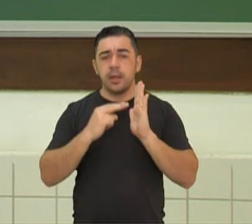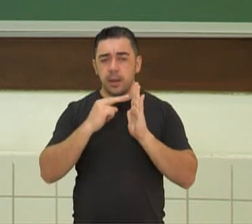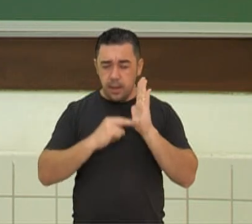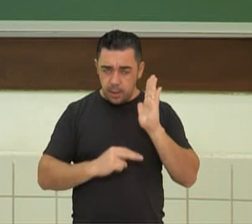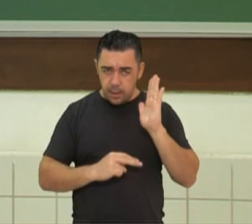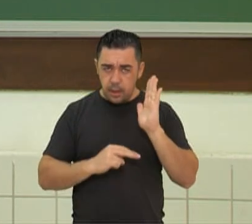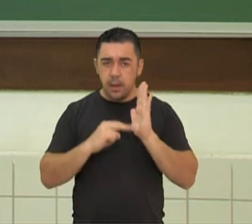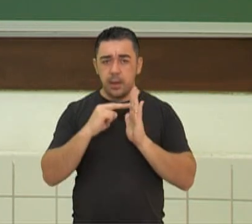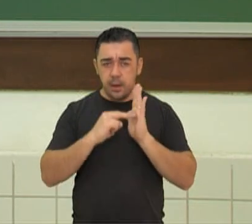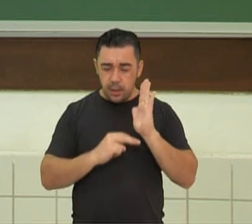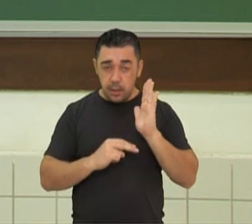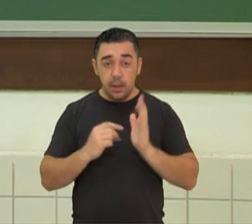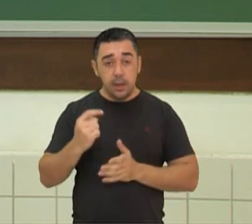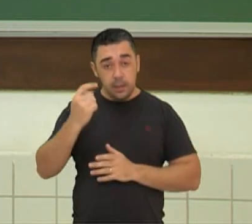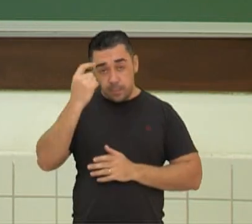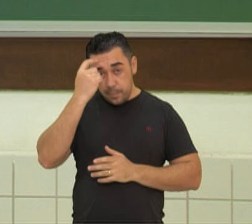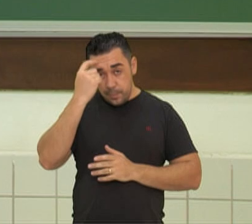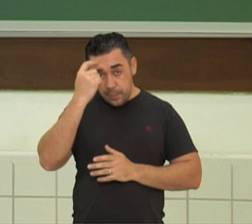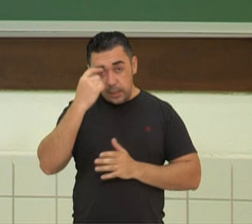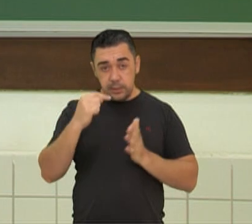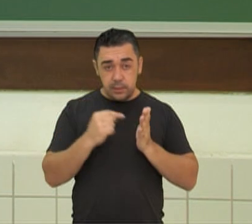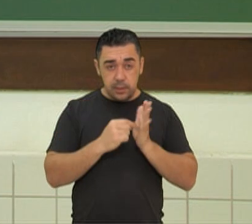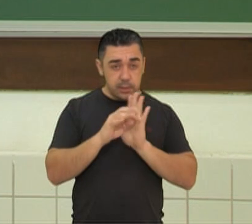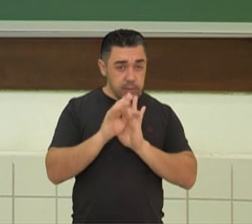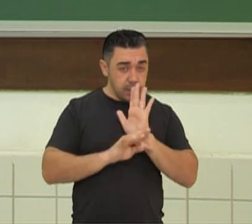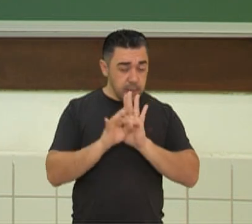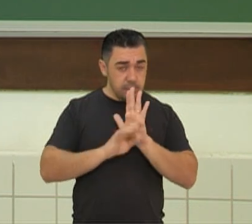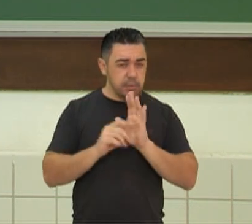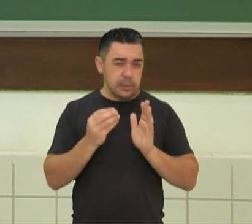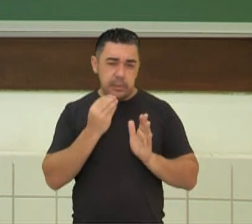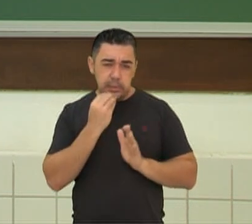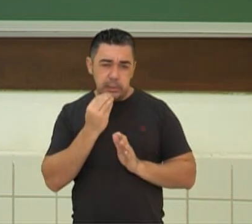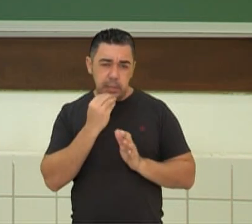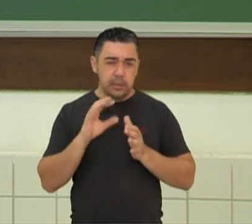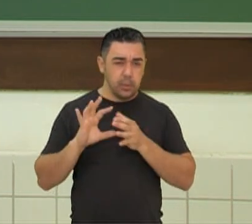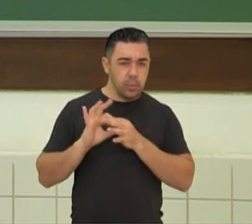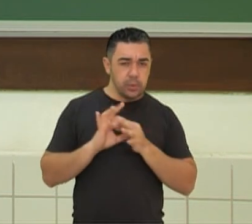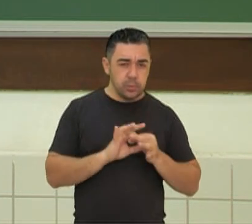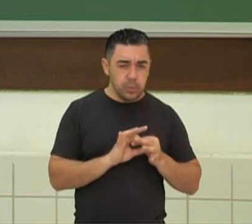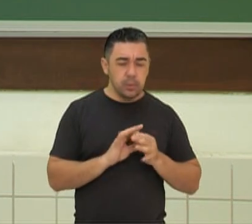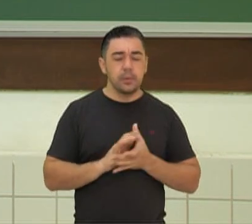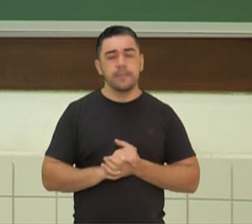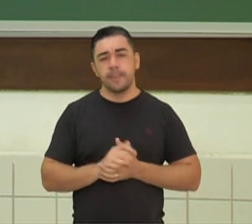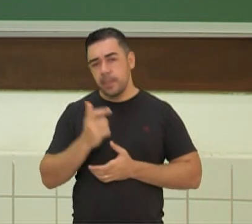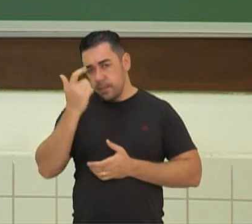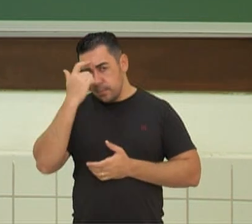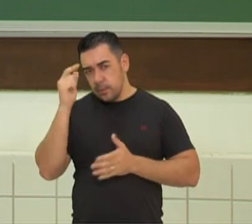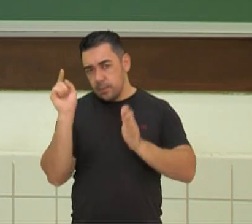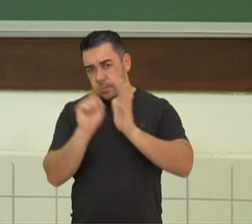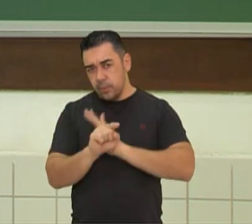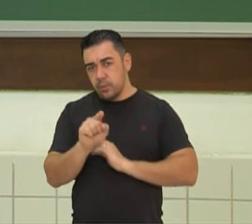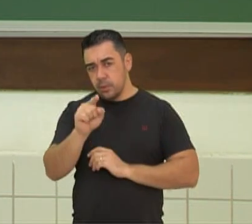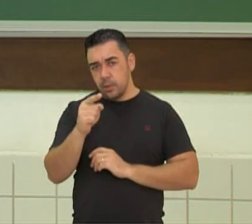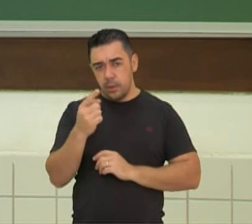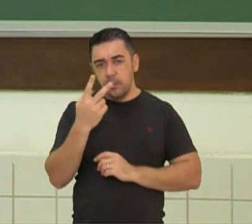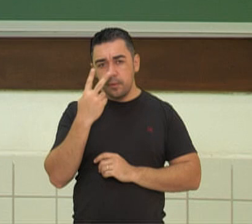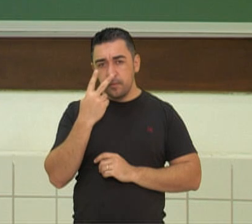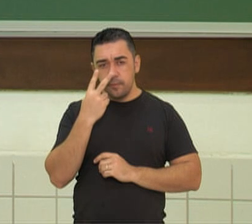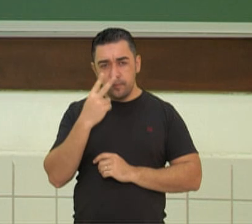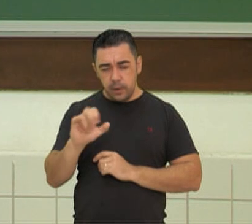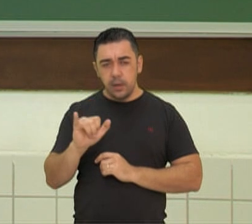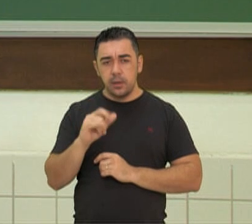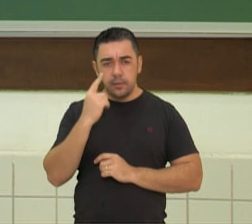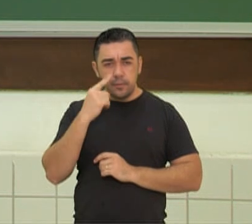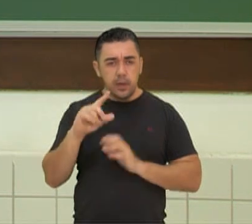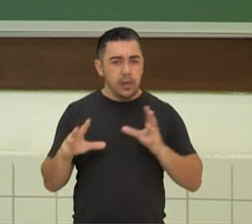releitura, pensem um pouquinho sobre o texto, tá? Tenta contextualizar, pensem na pergunta e vamos concluir a nossa